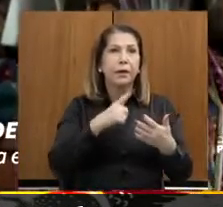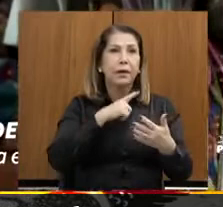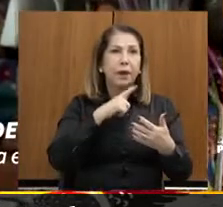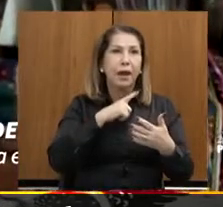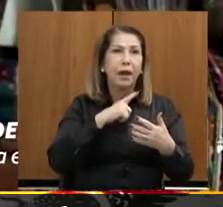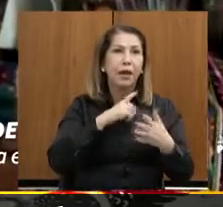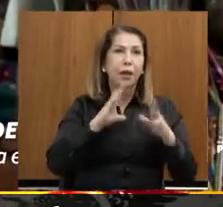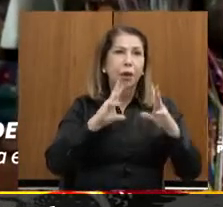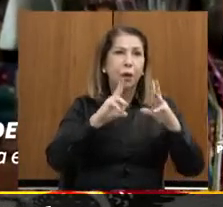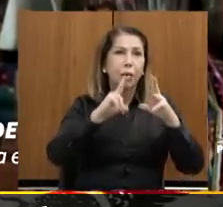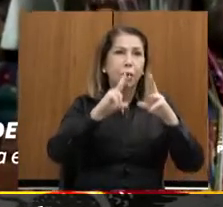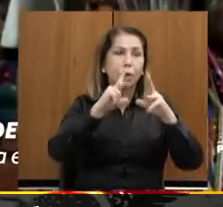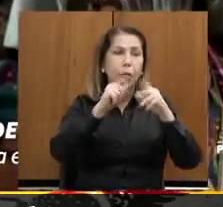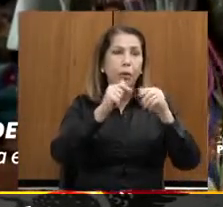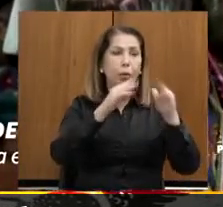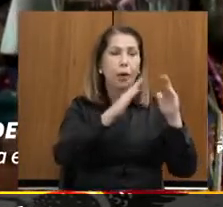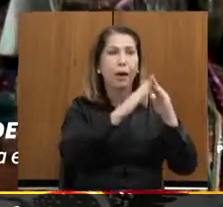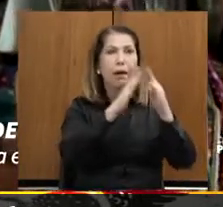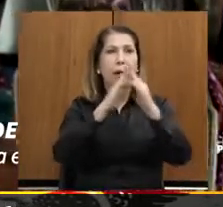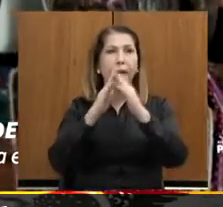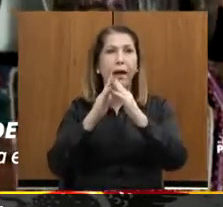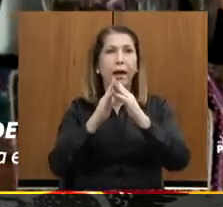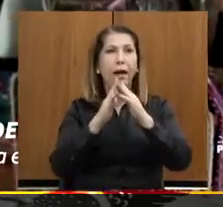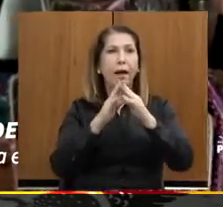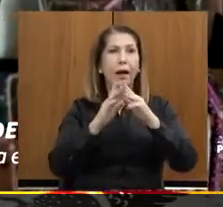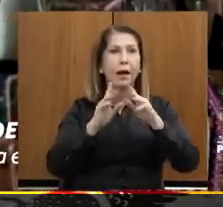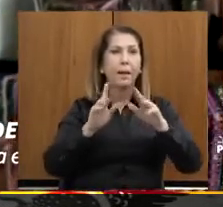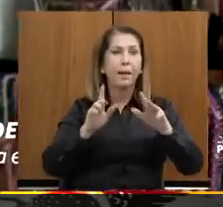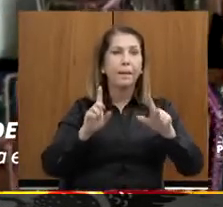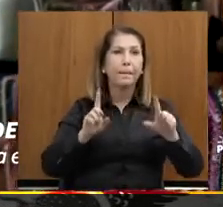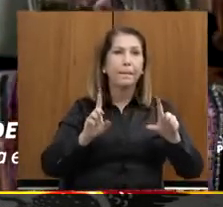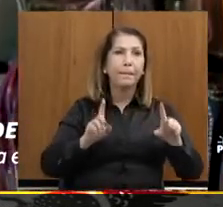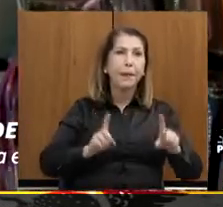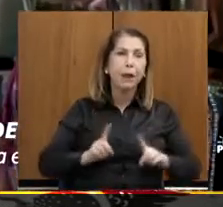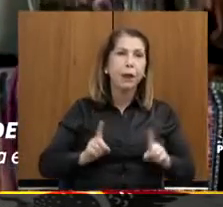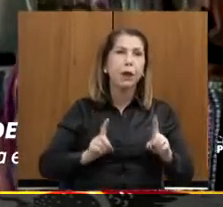todo mundo meu filho e